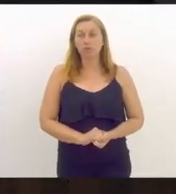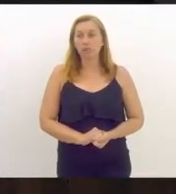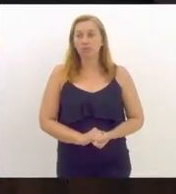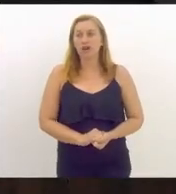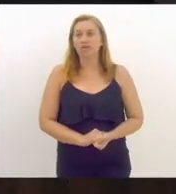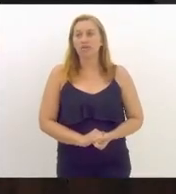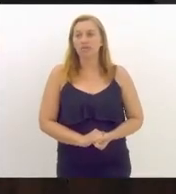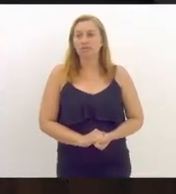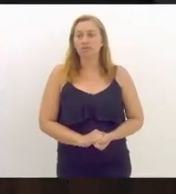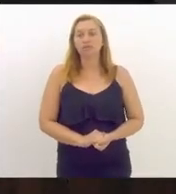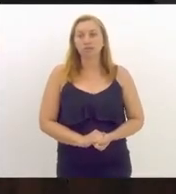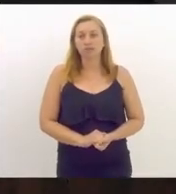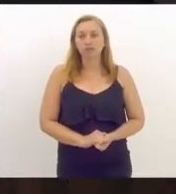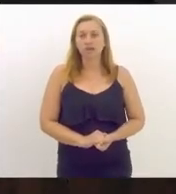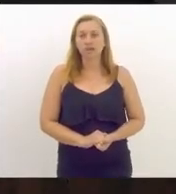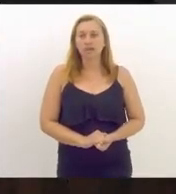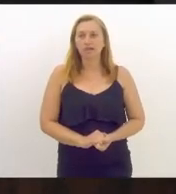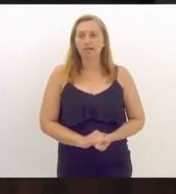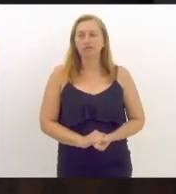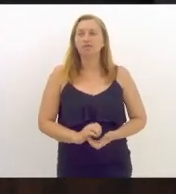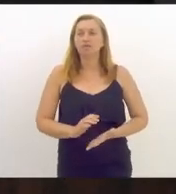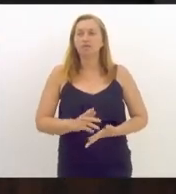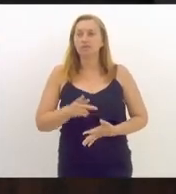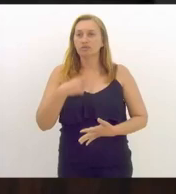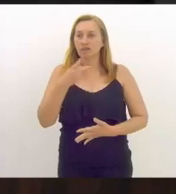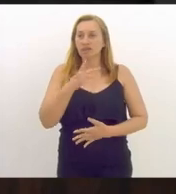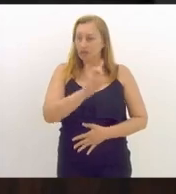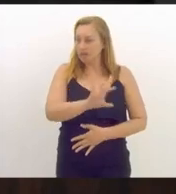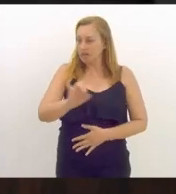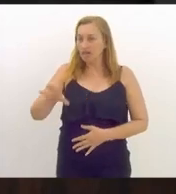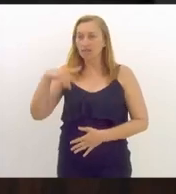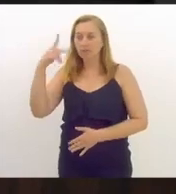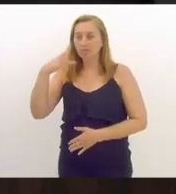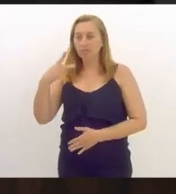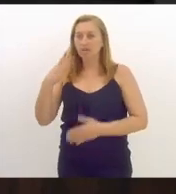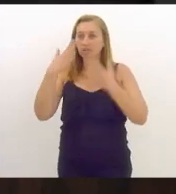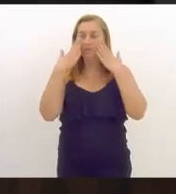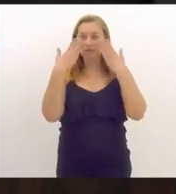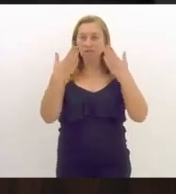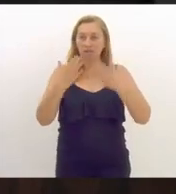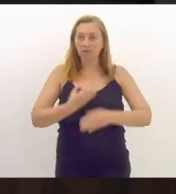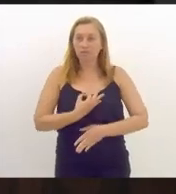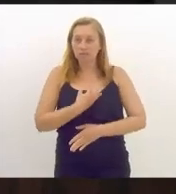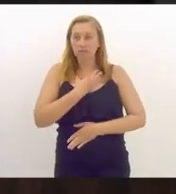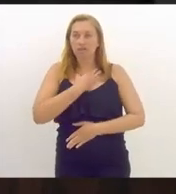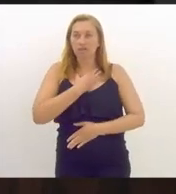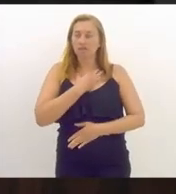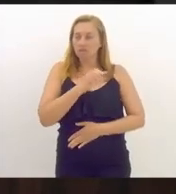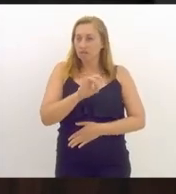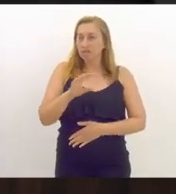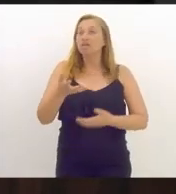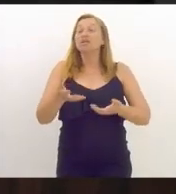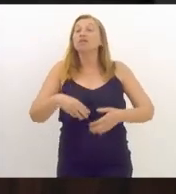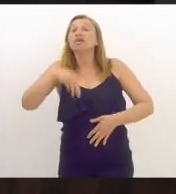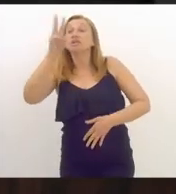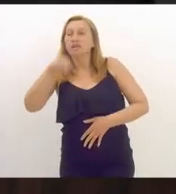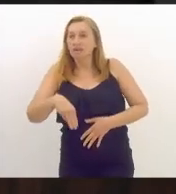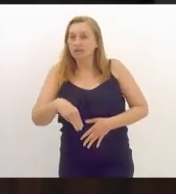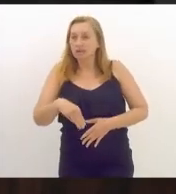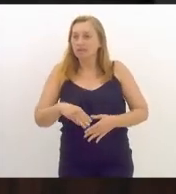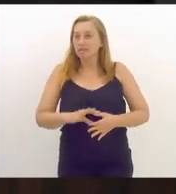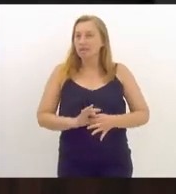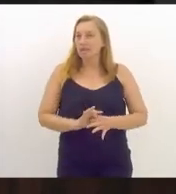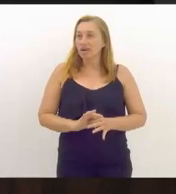eu bem primeiro dizer que a gente por tradição aqui cada parlamentar tem o direito de apresentar medalha a quem assim